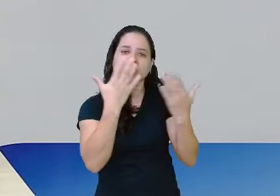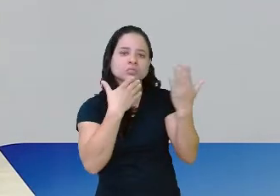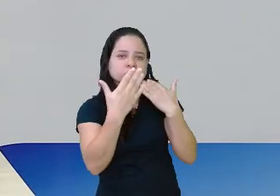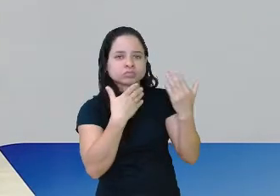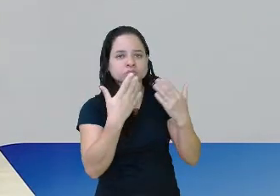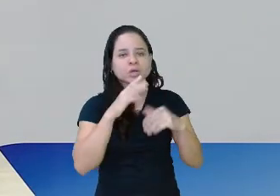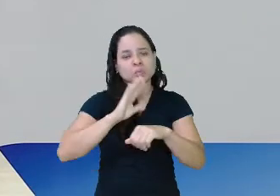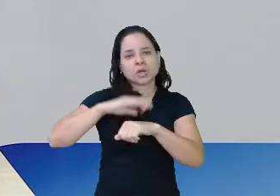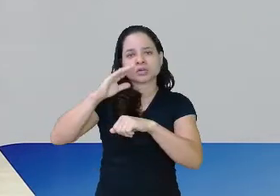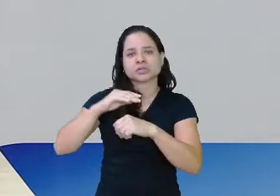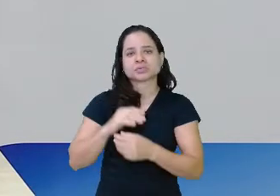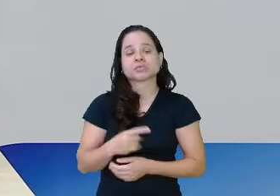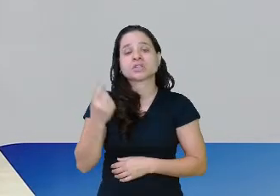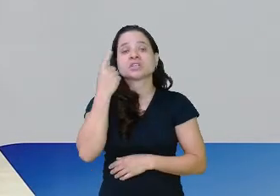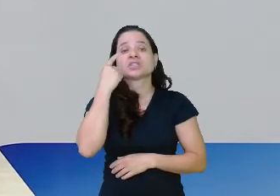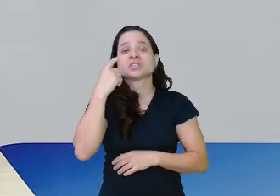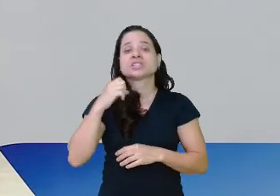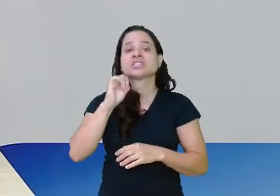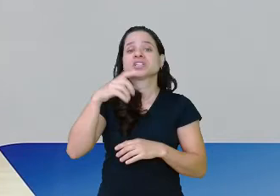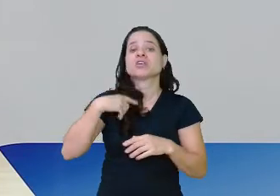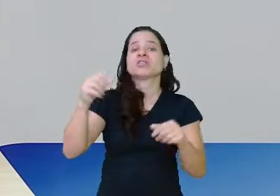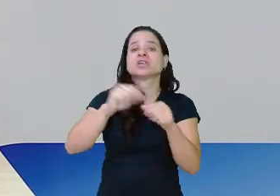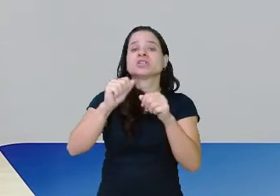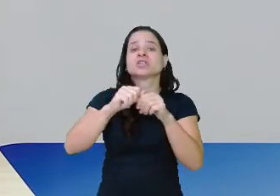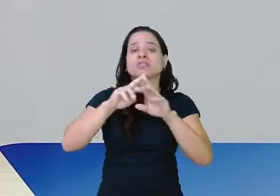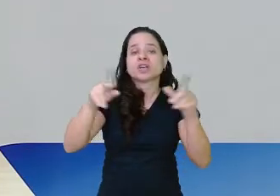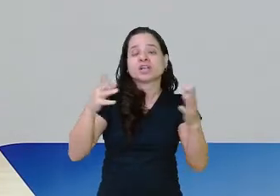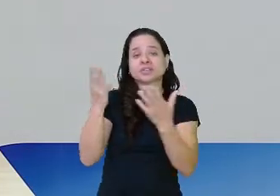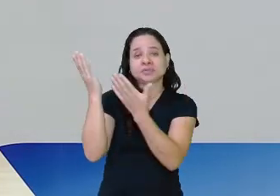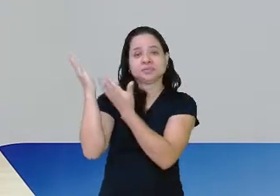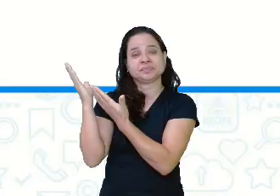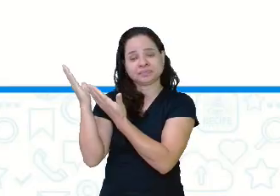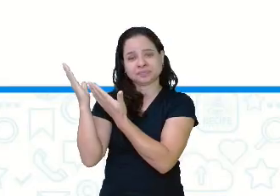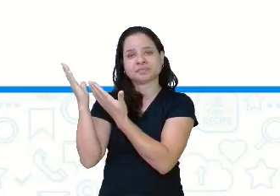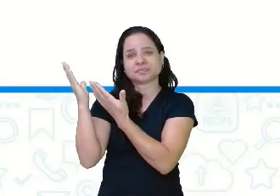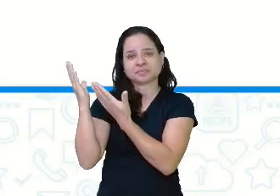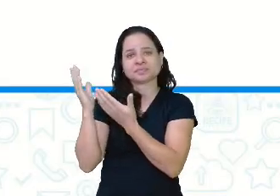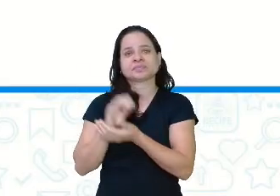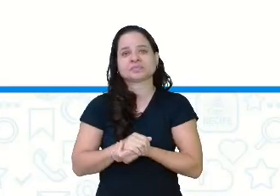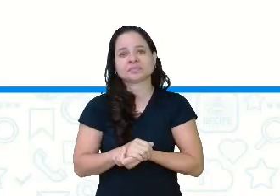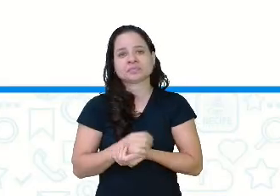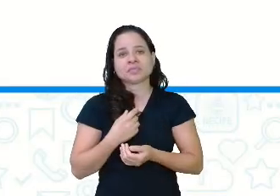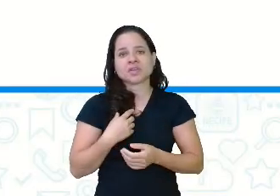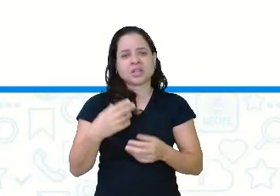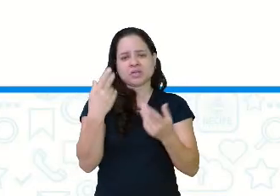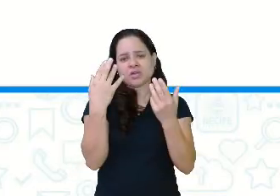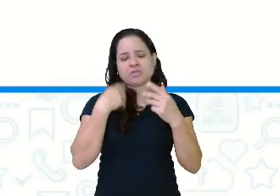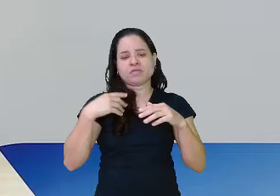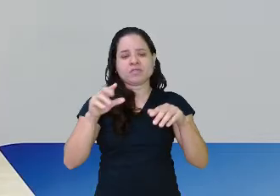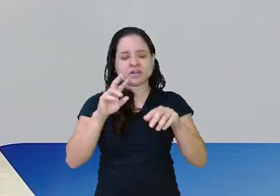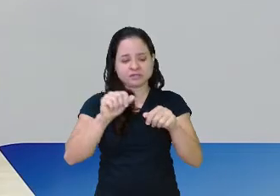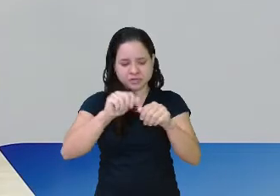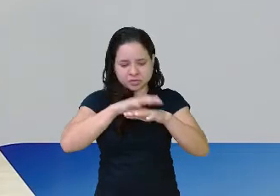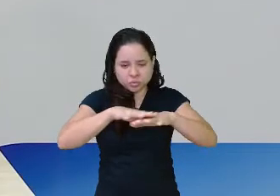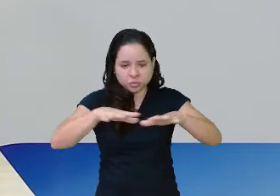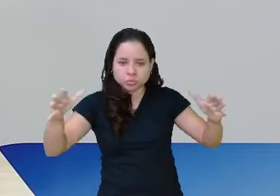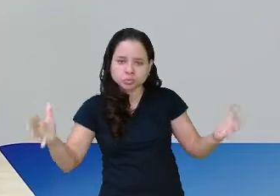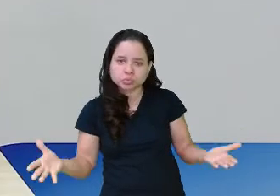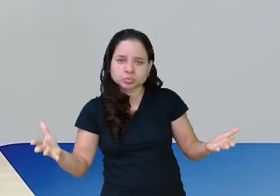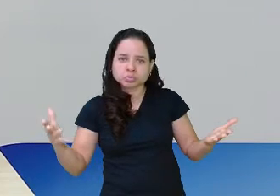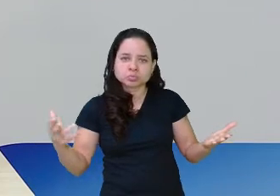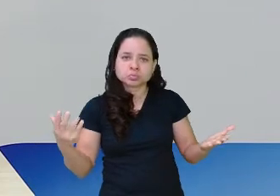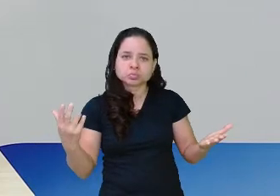mais sobre isso. Olha, se eu fosse fazer a decomposição. É exatamente o que eu fiz na mesa. 1 unidade de